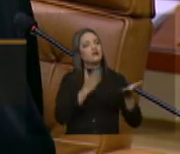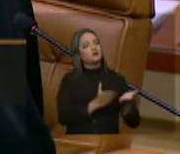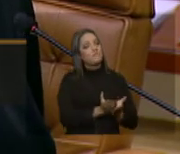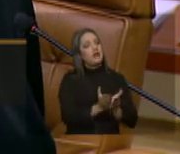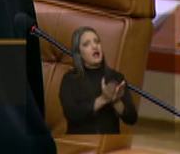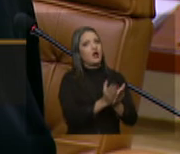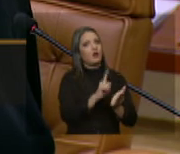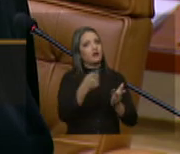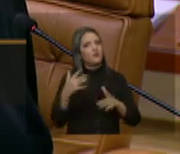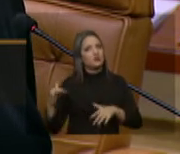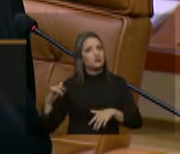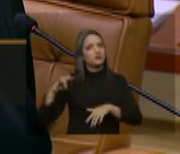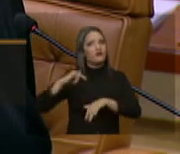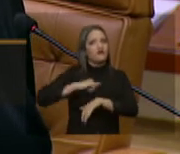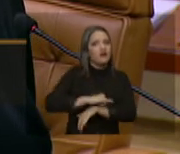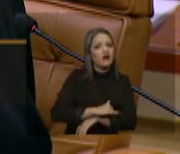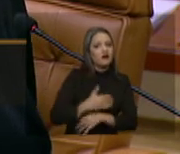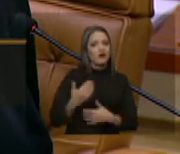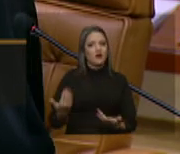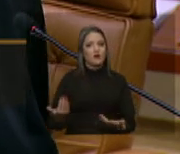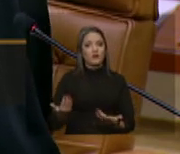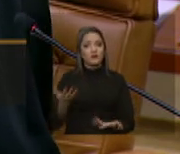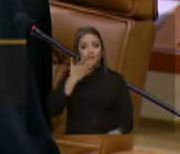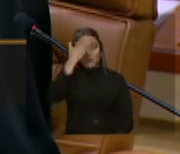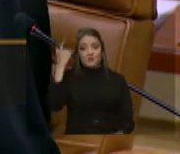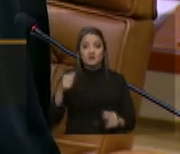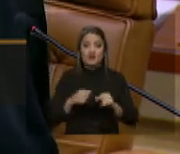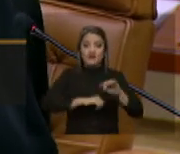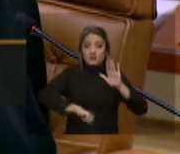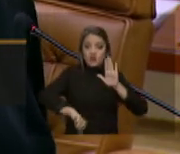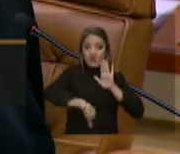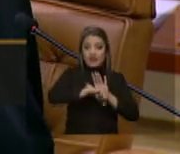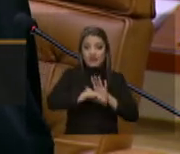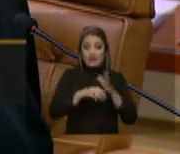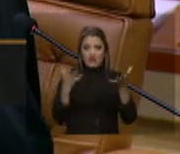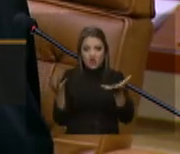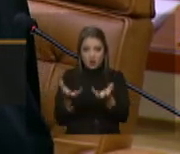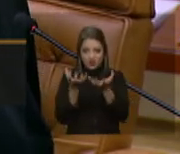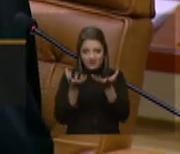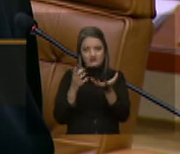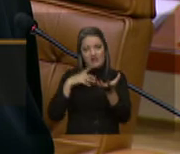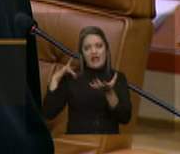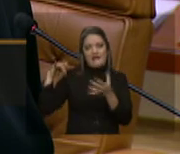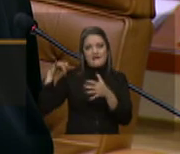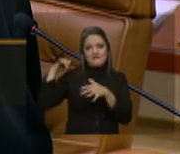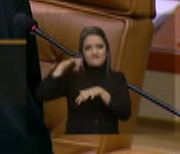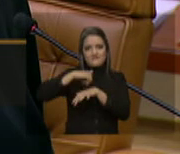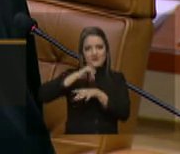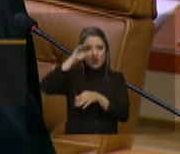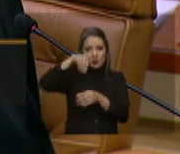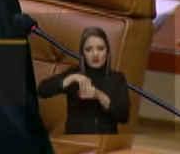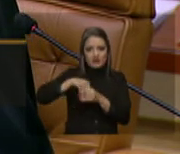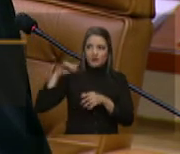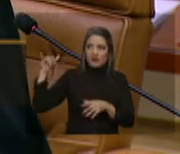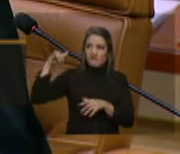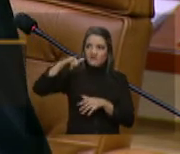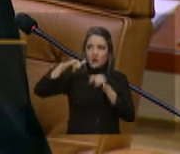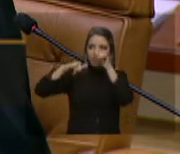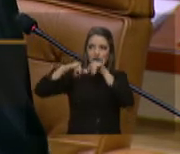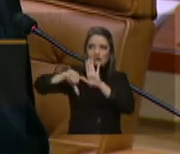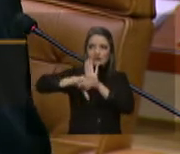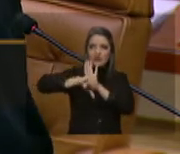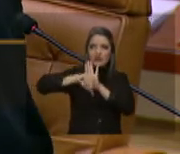literalmente aí nas nuvens quem pratica um crime é no avião em território internacional qual